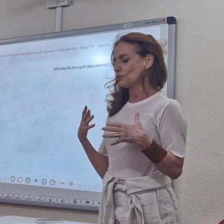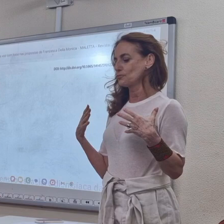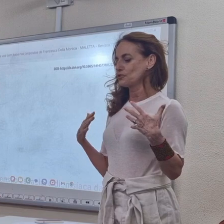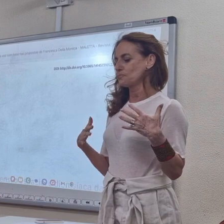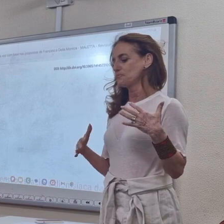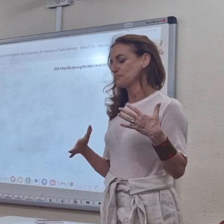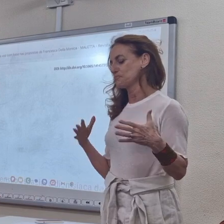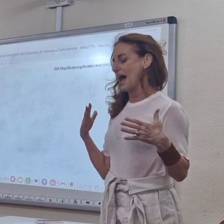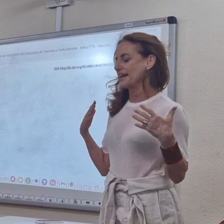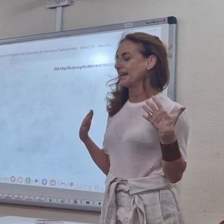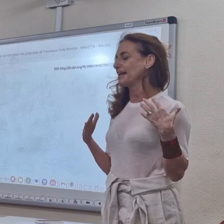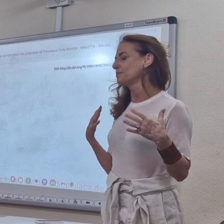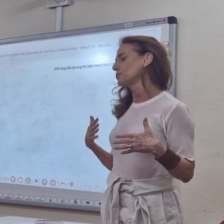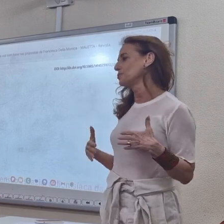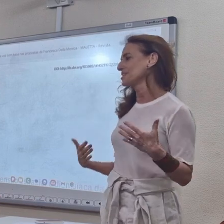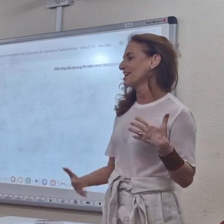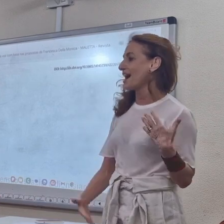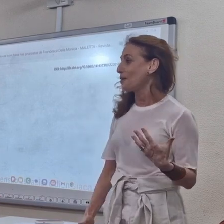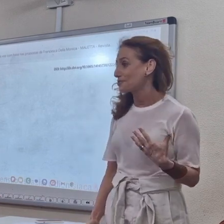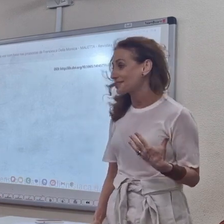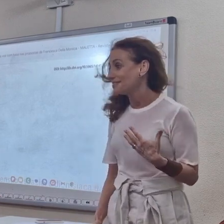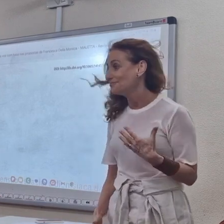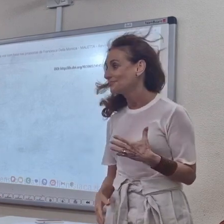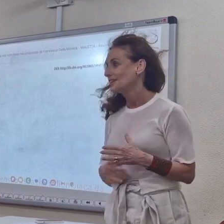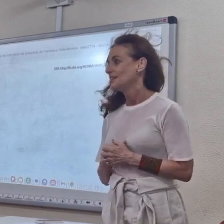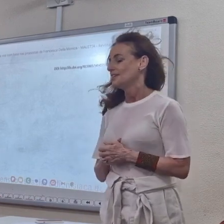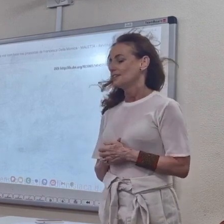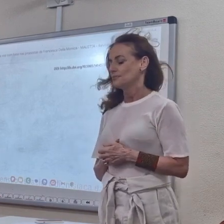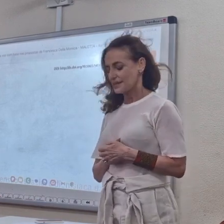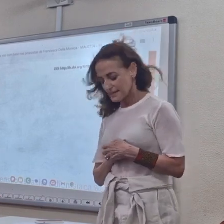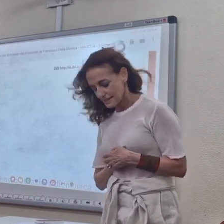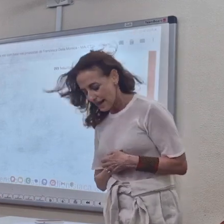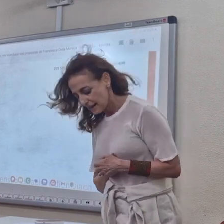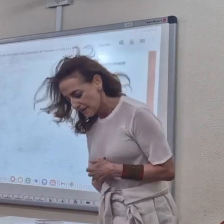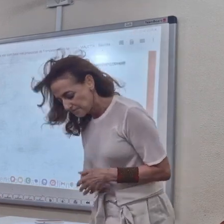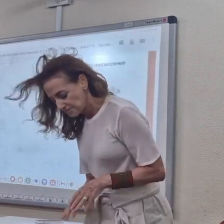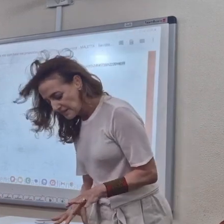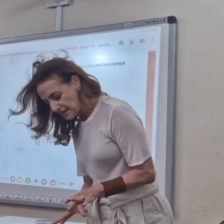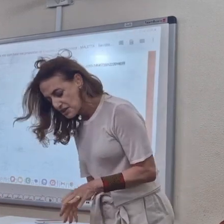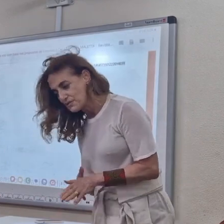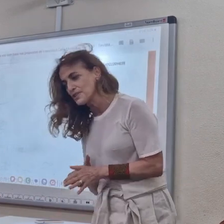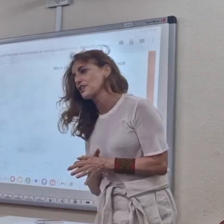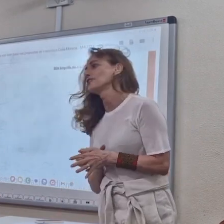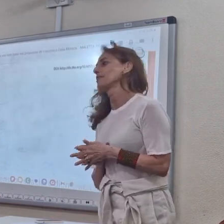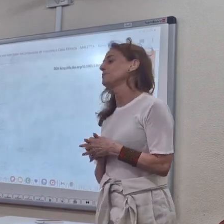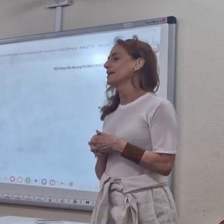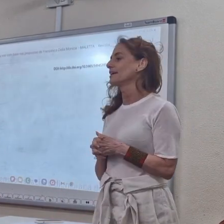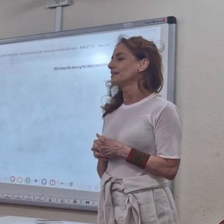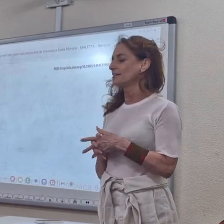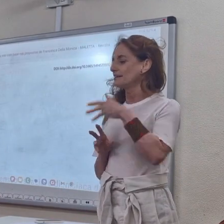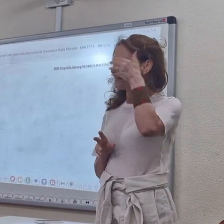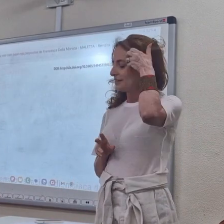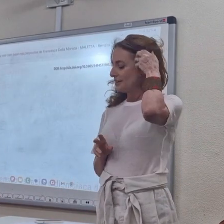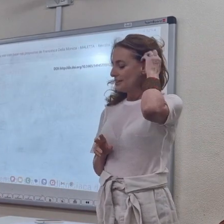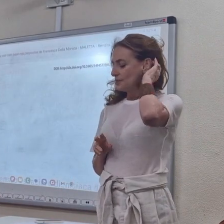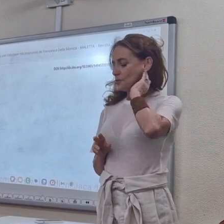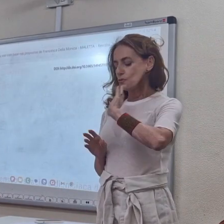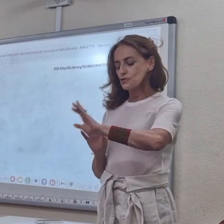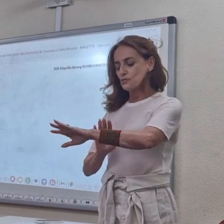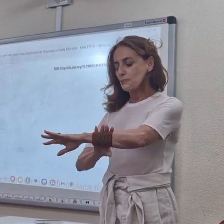vestida com tom de areia, blusa e calça. Uma sandália relativamente alta,